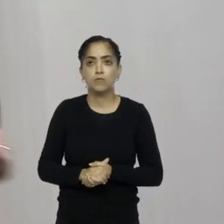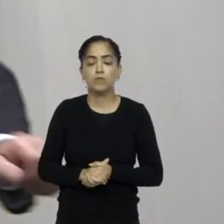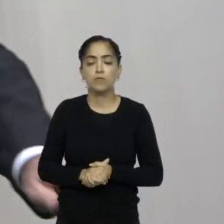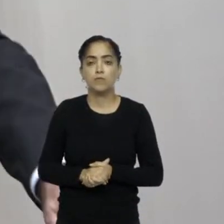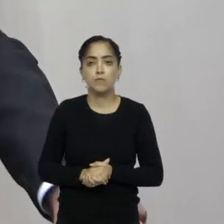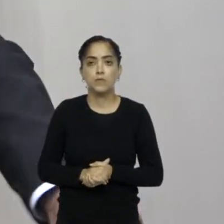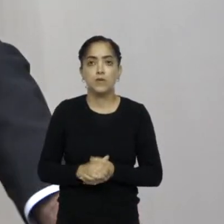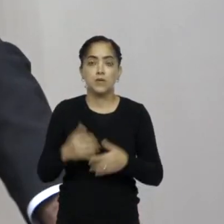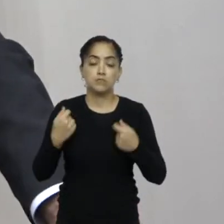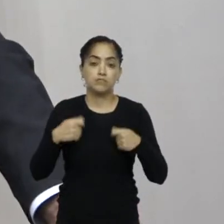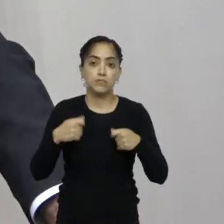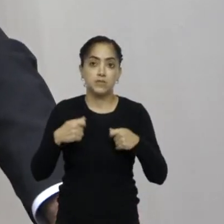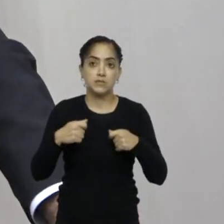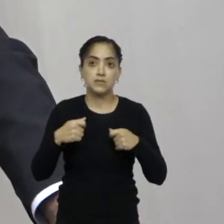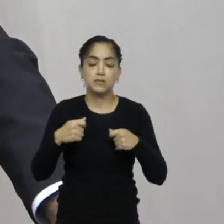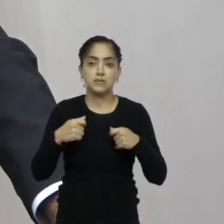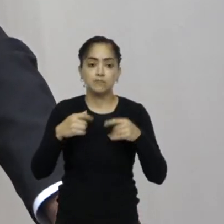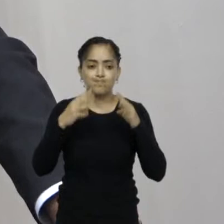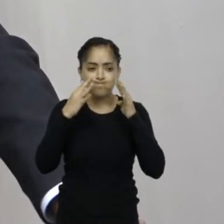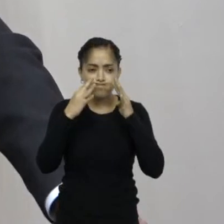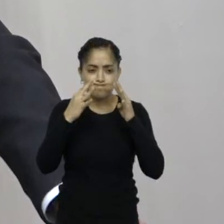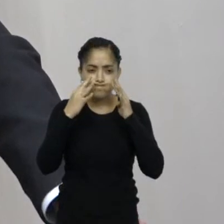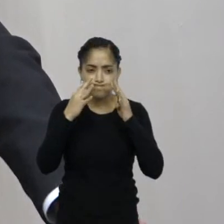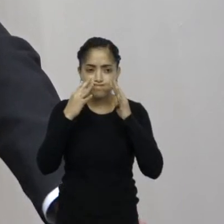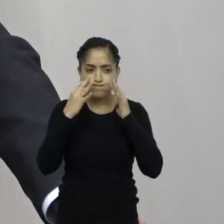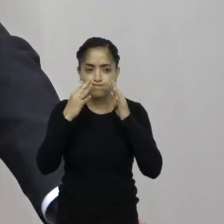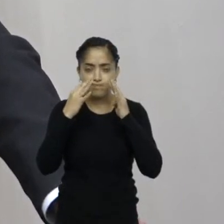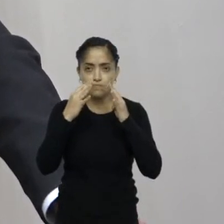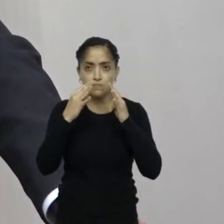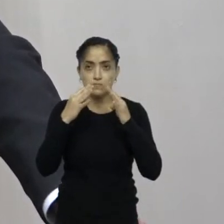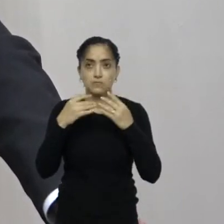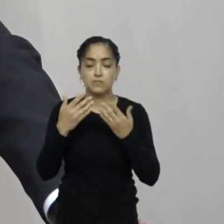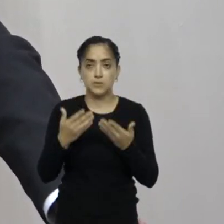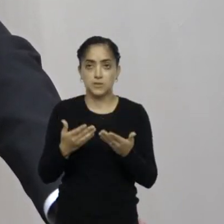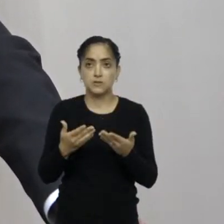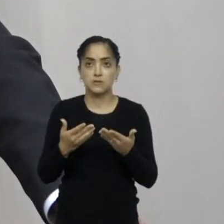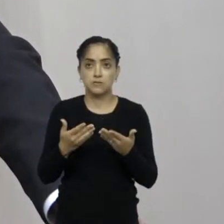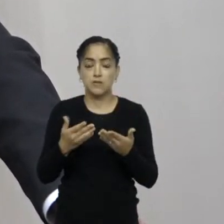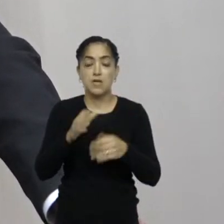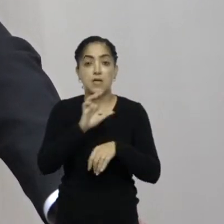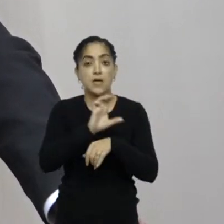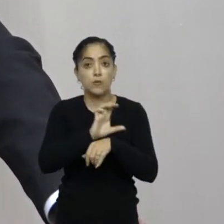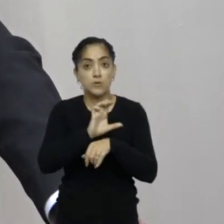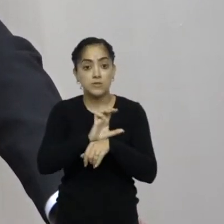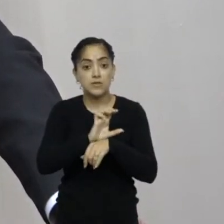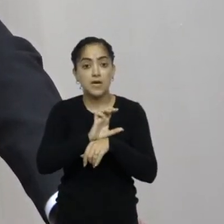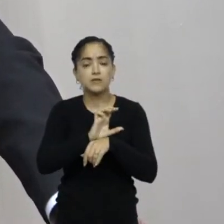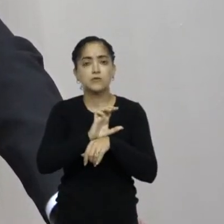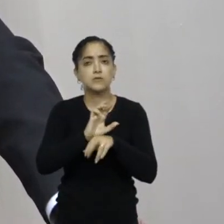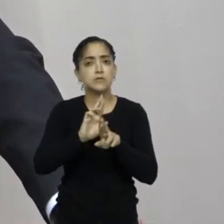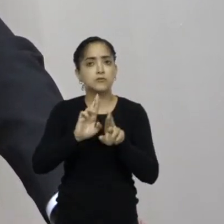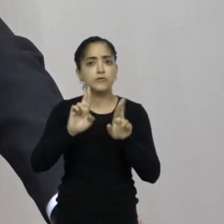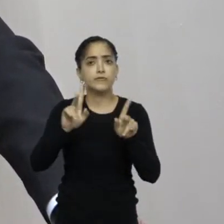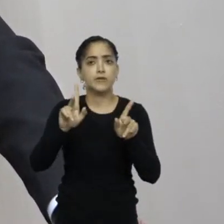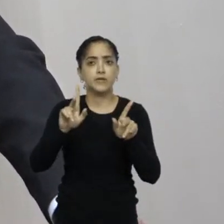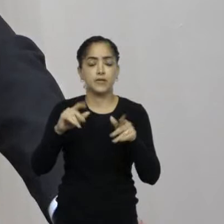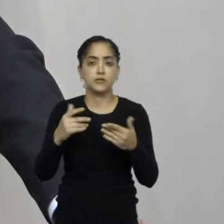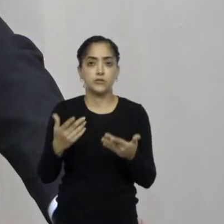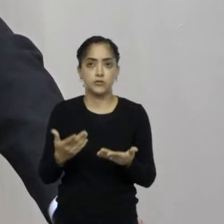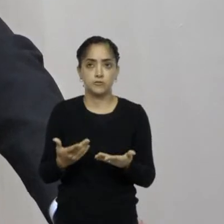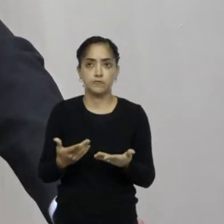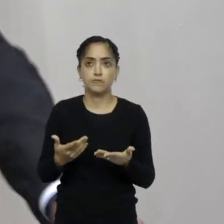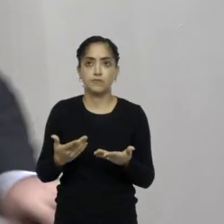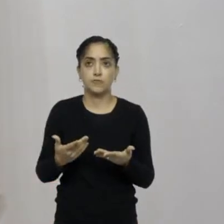atencioso, prestar atenção. É um Estado diferenciado